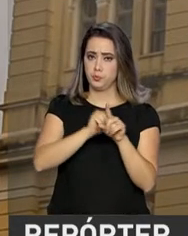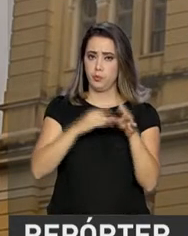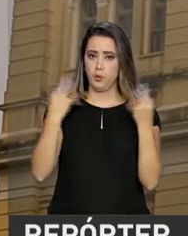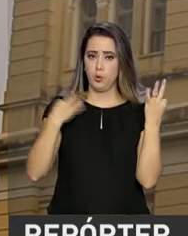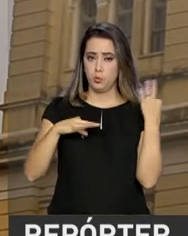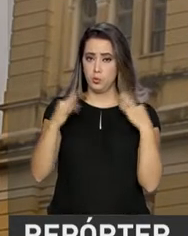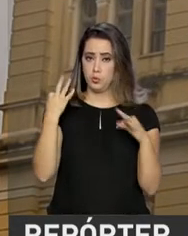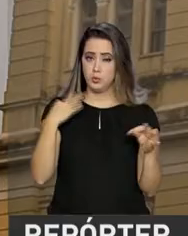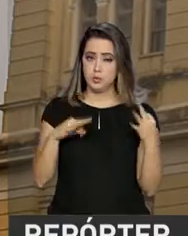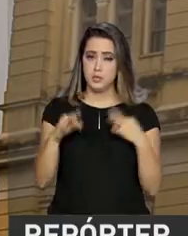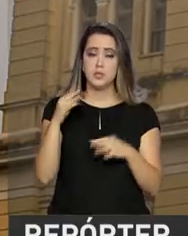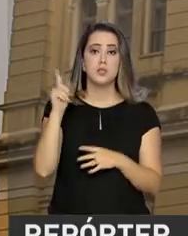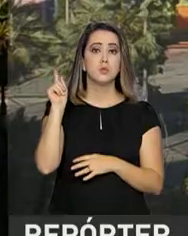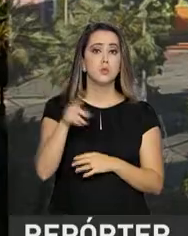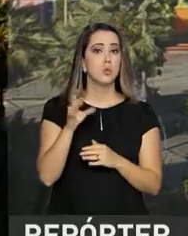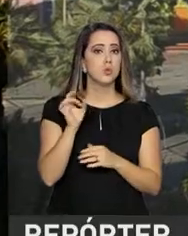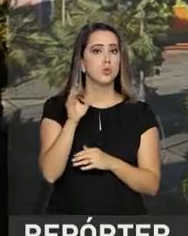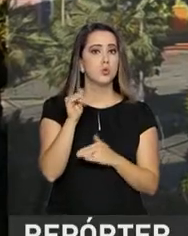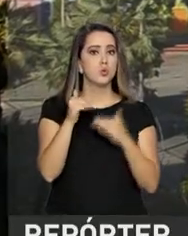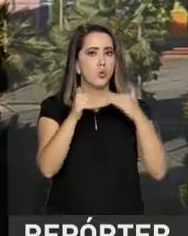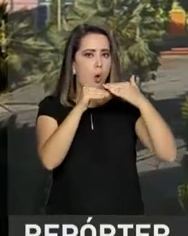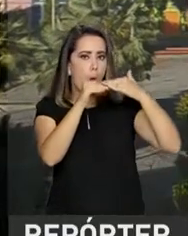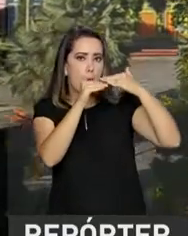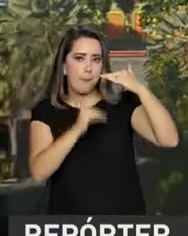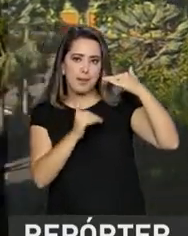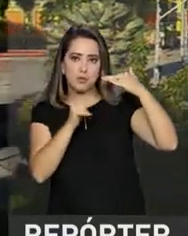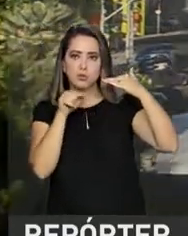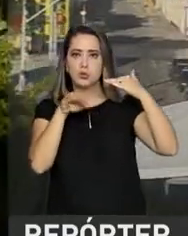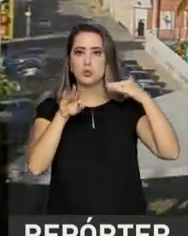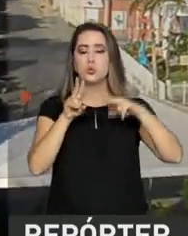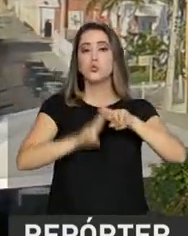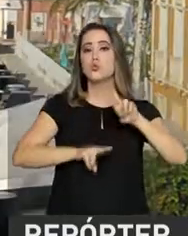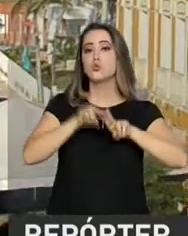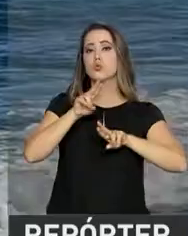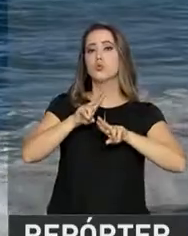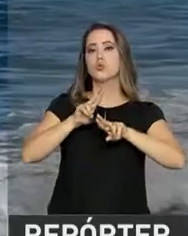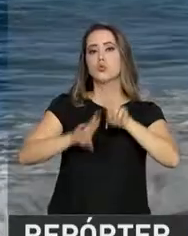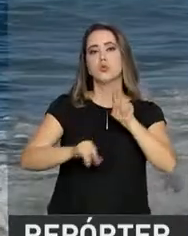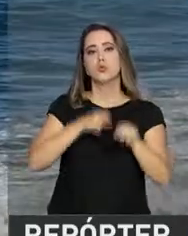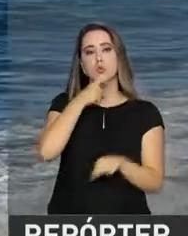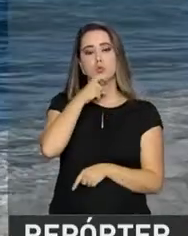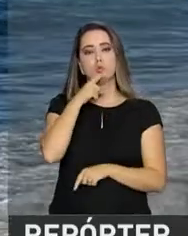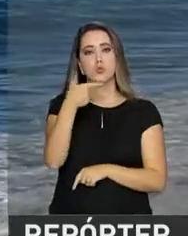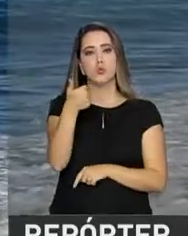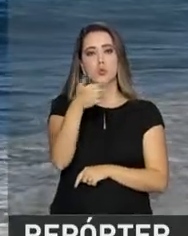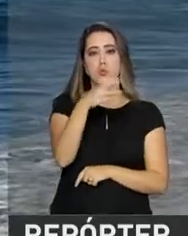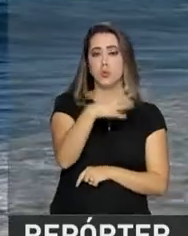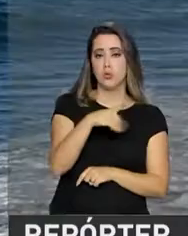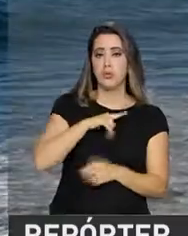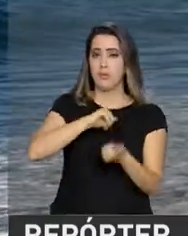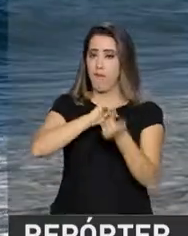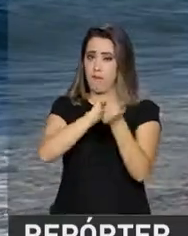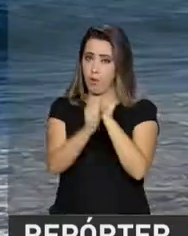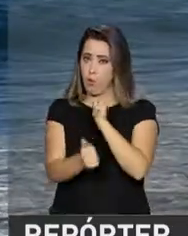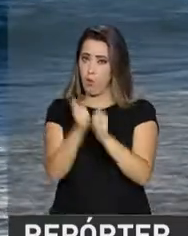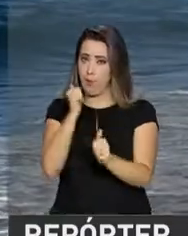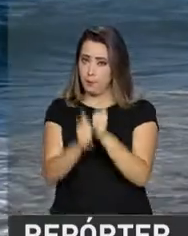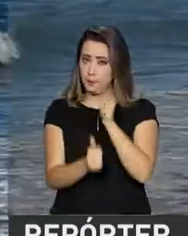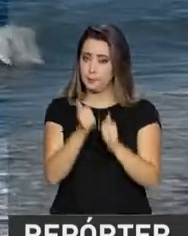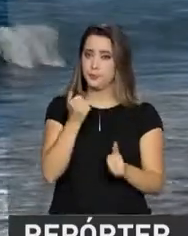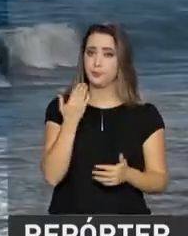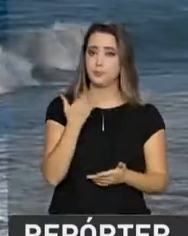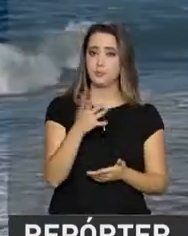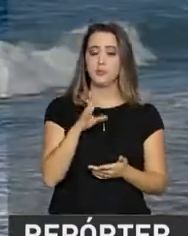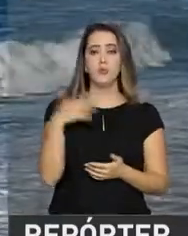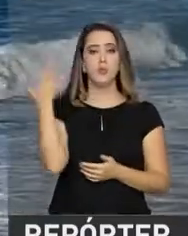internacional em janeiro só não superou junho e julho de 2014 meses da copa do mundo no brasil uma das